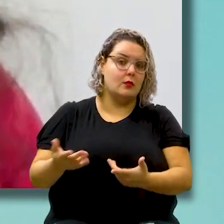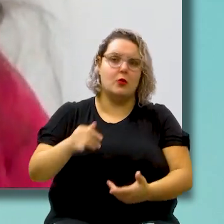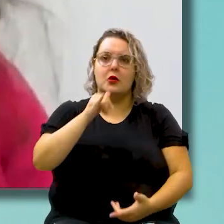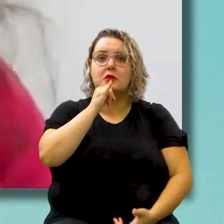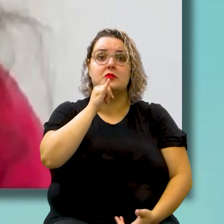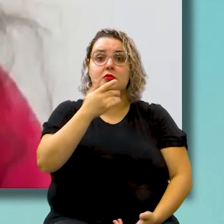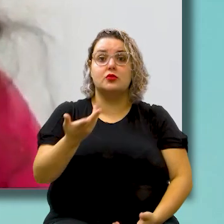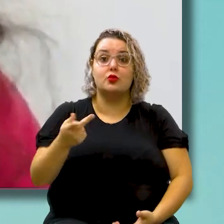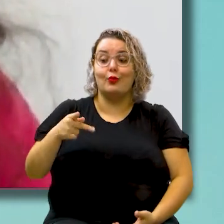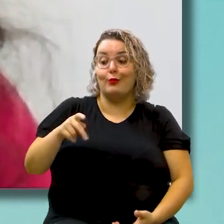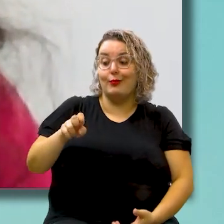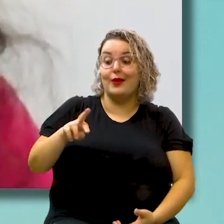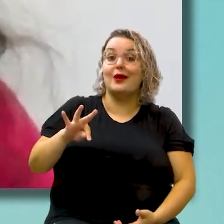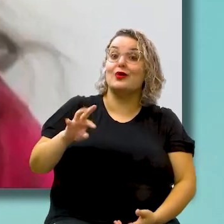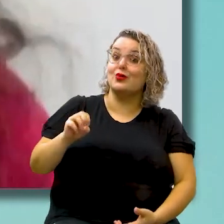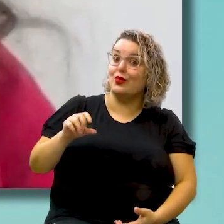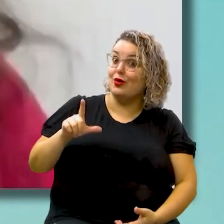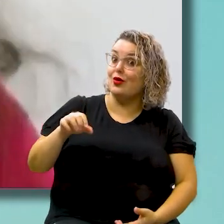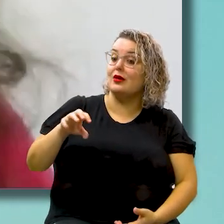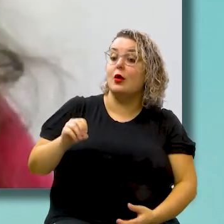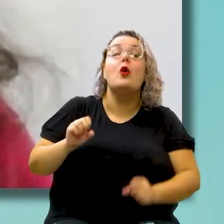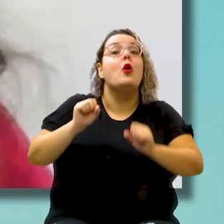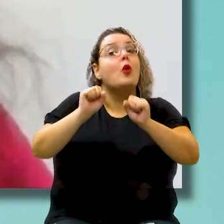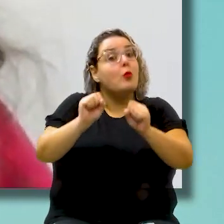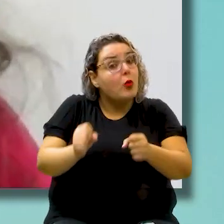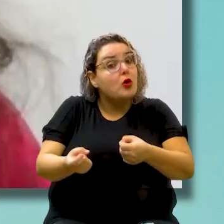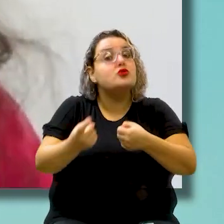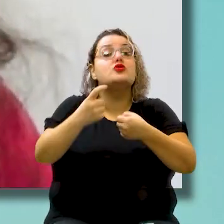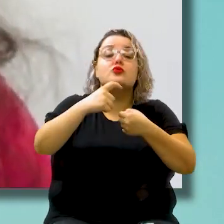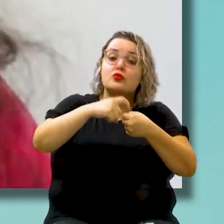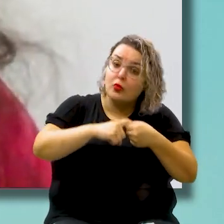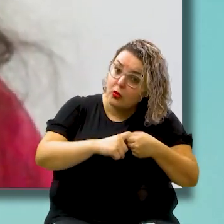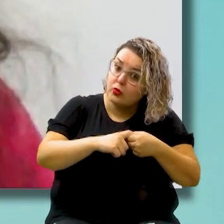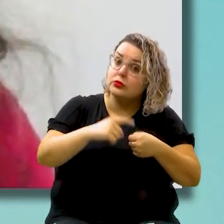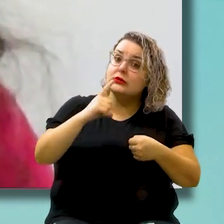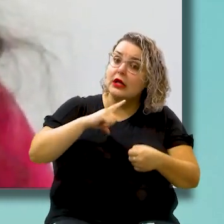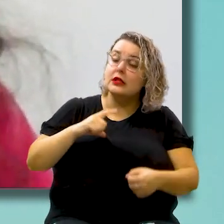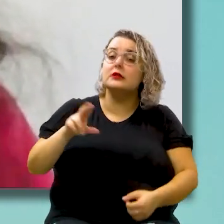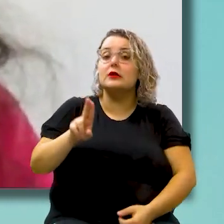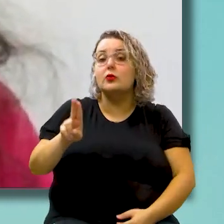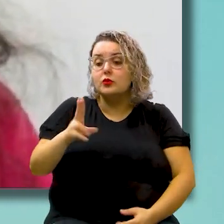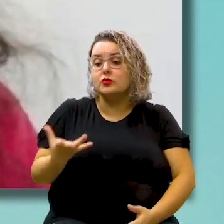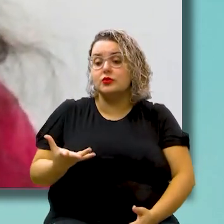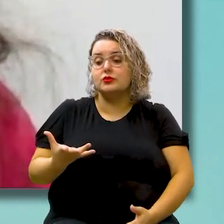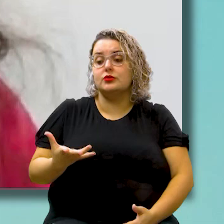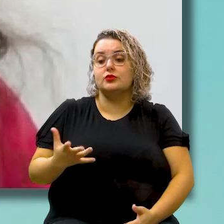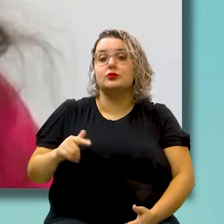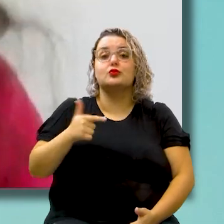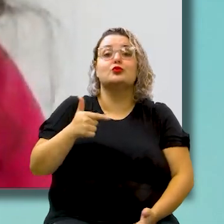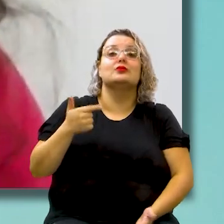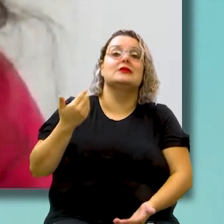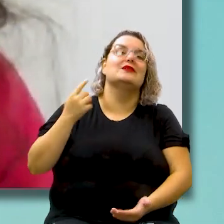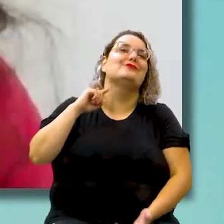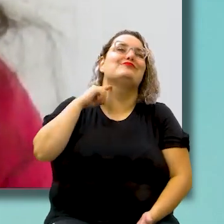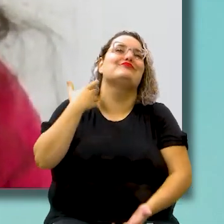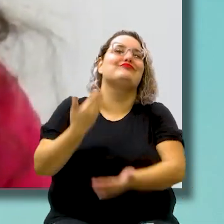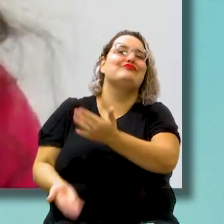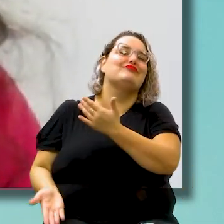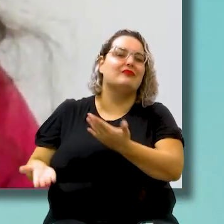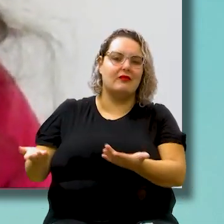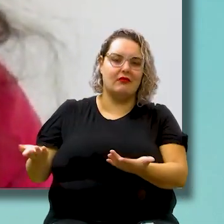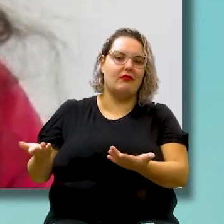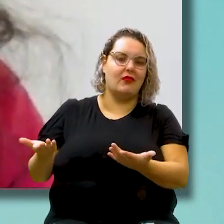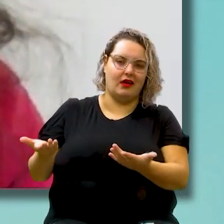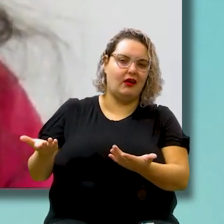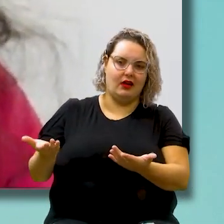são retirados, por exemplo, do petróleo, também podem voltar a ter melhor uso sem tanto descarte, um